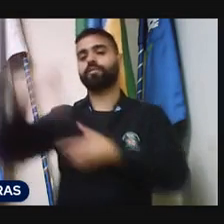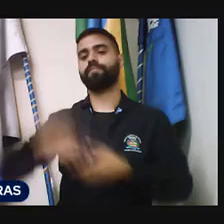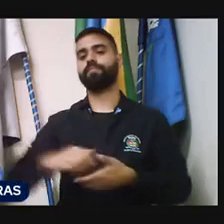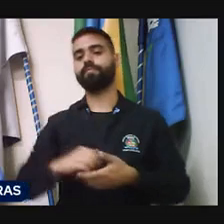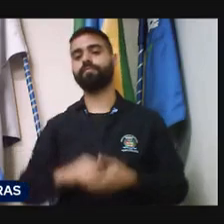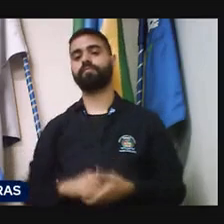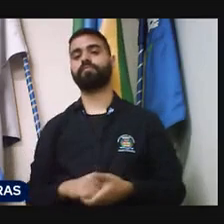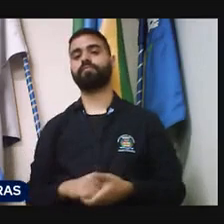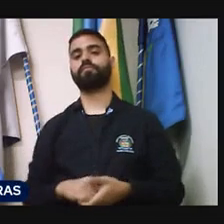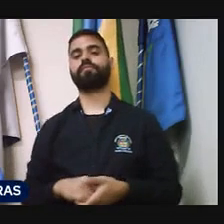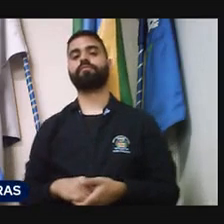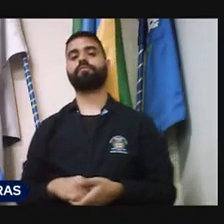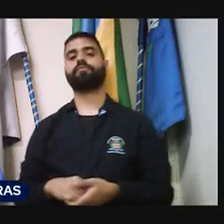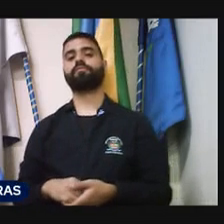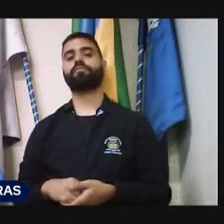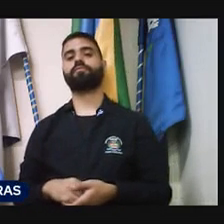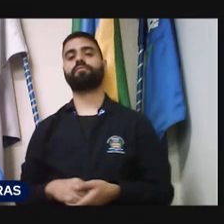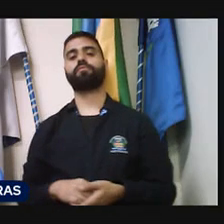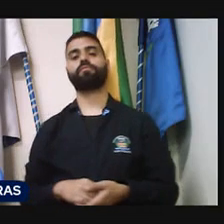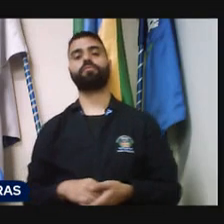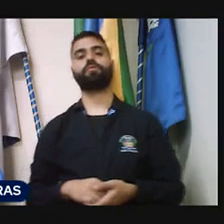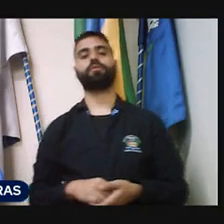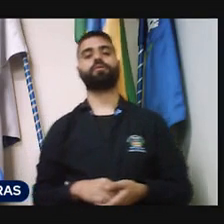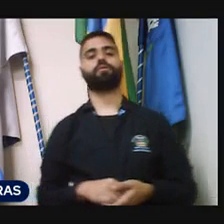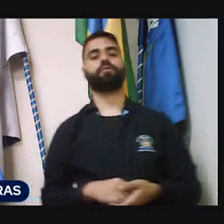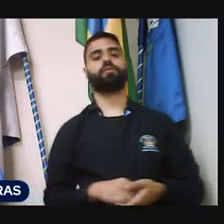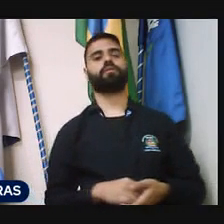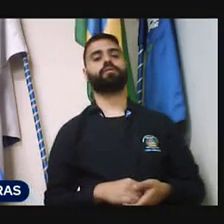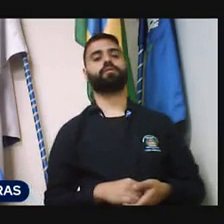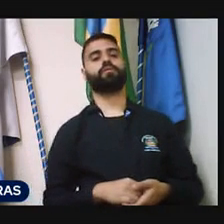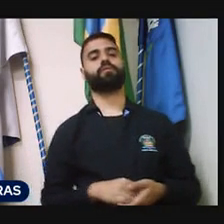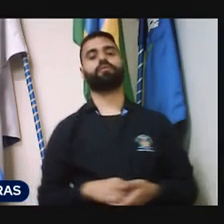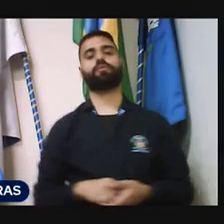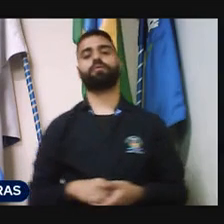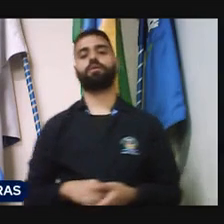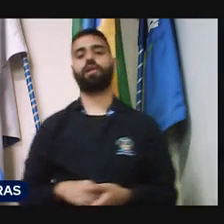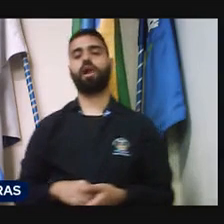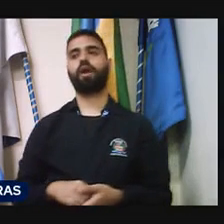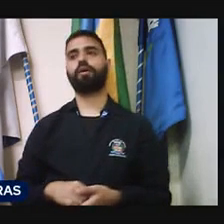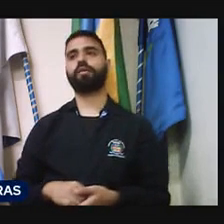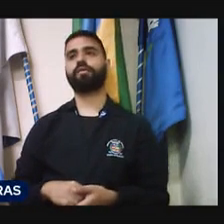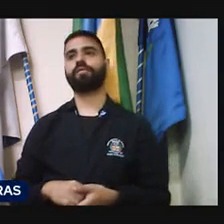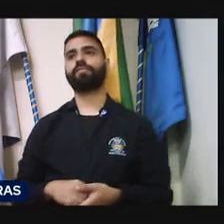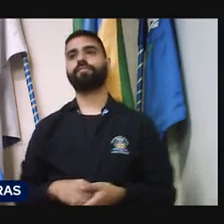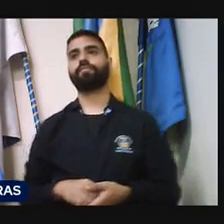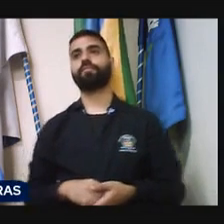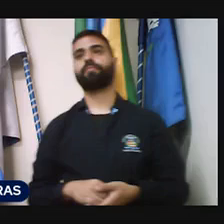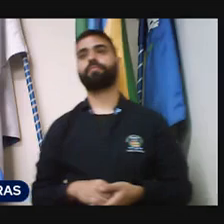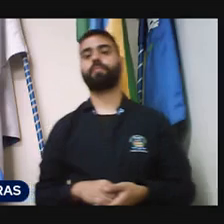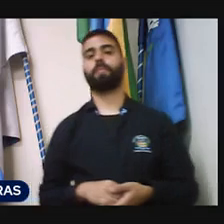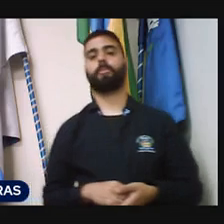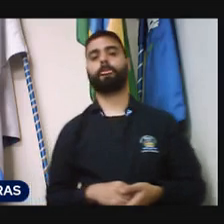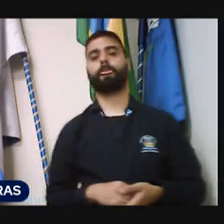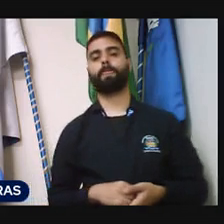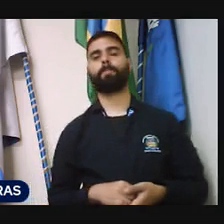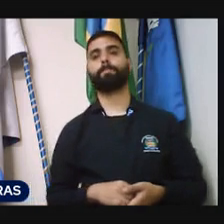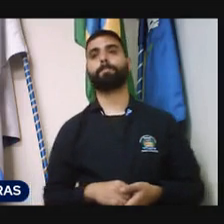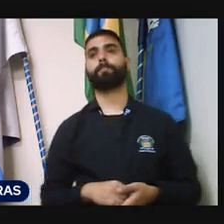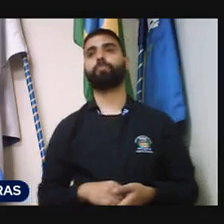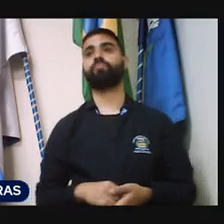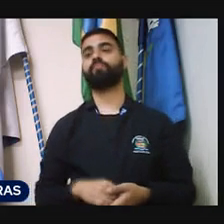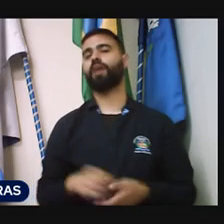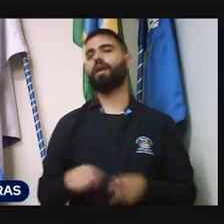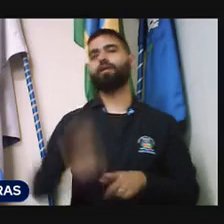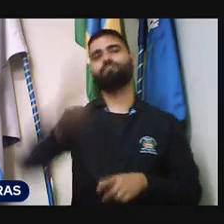bom outra outra colocação nessa noite é Relembrando mais uma vez né Essa